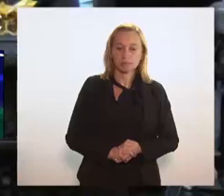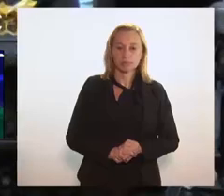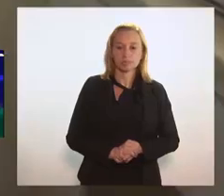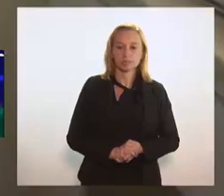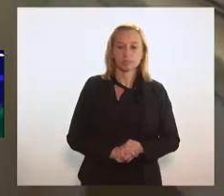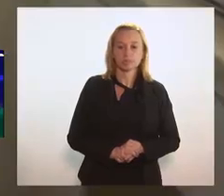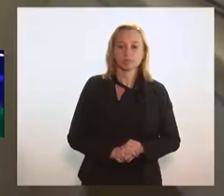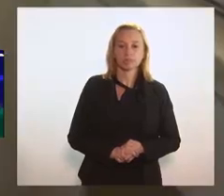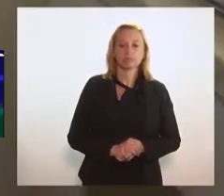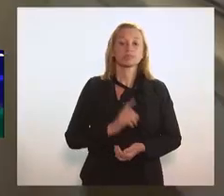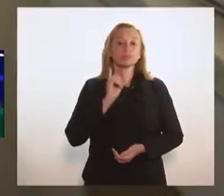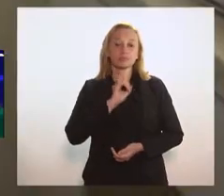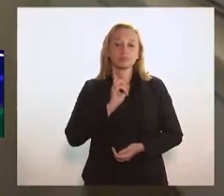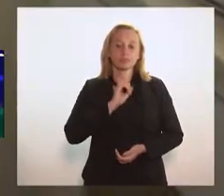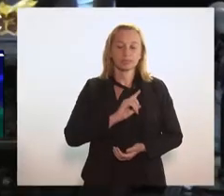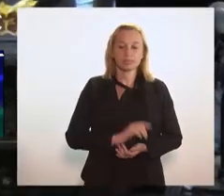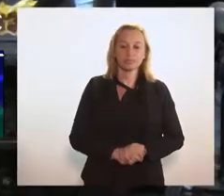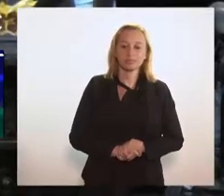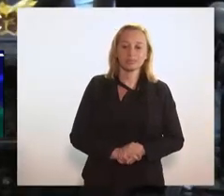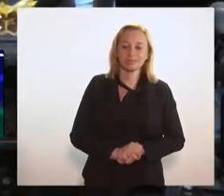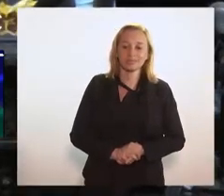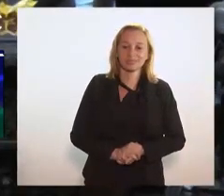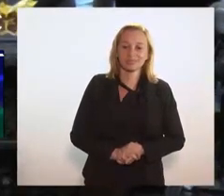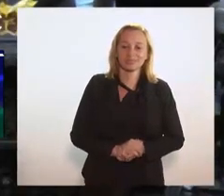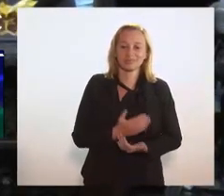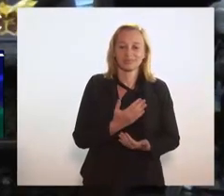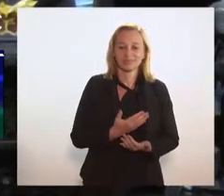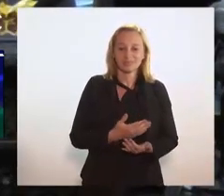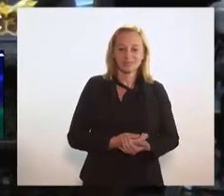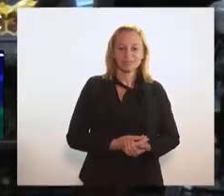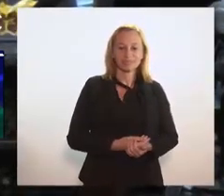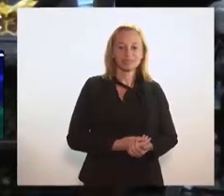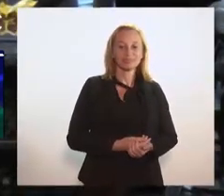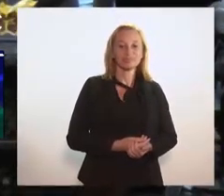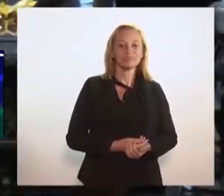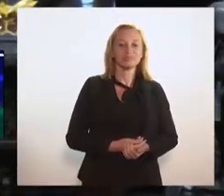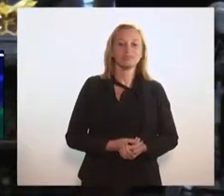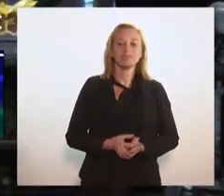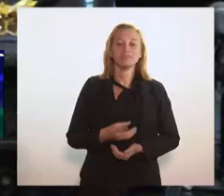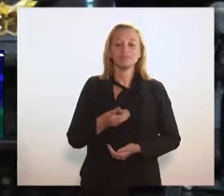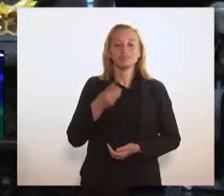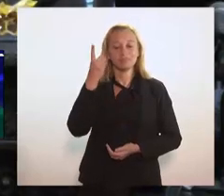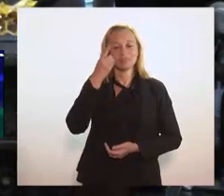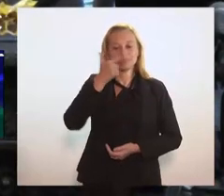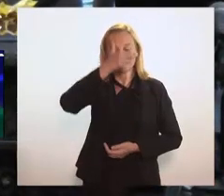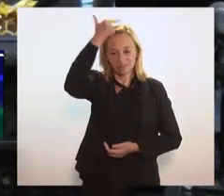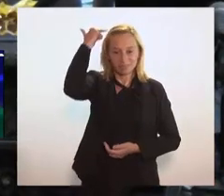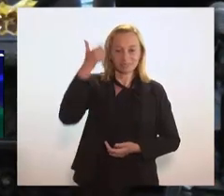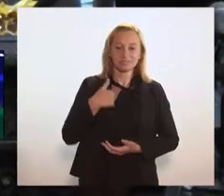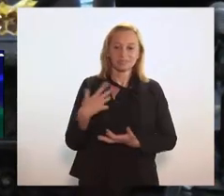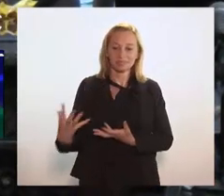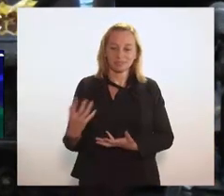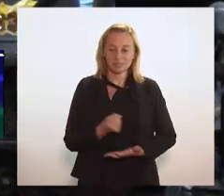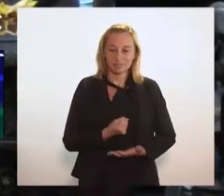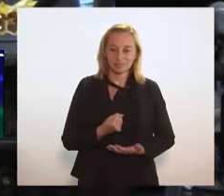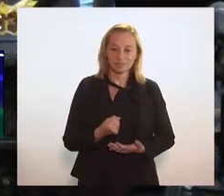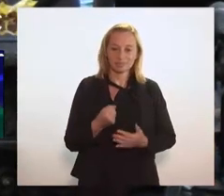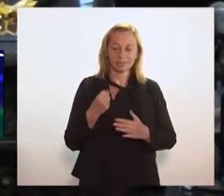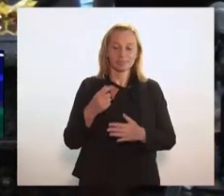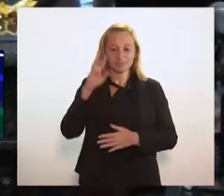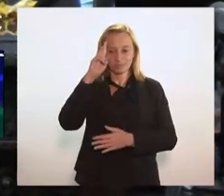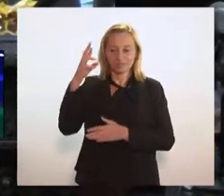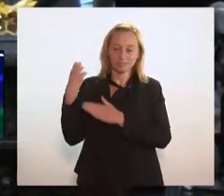Minas Gerais, deputado. Luiz, eu quase que semanalmente eu recebo os empresários